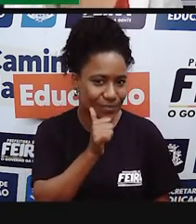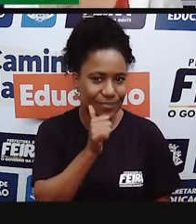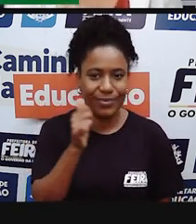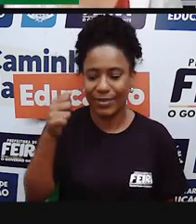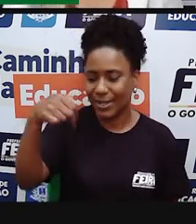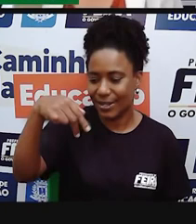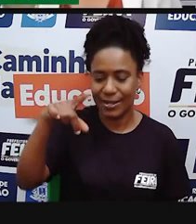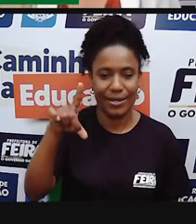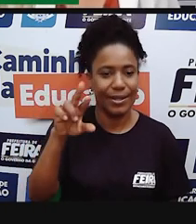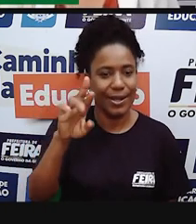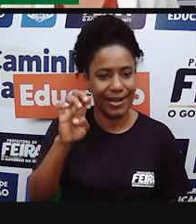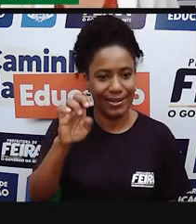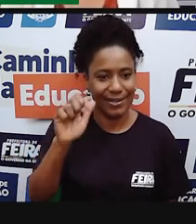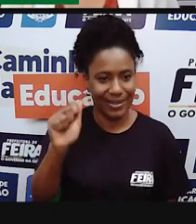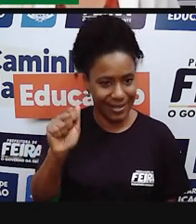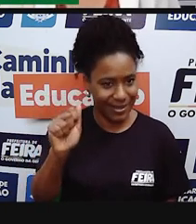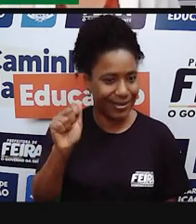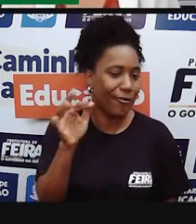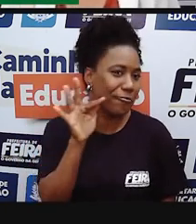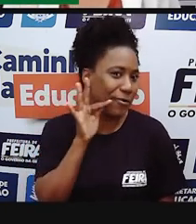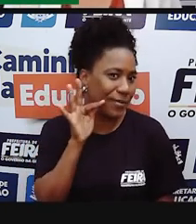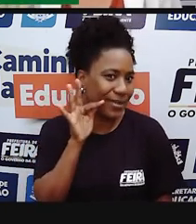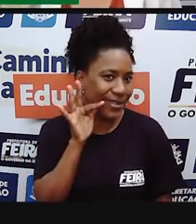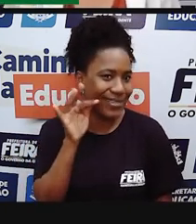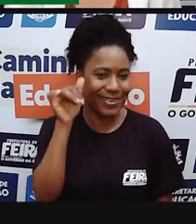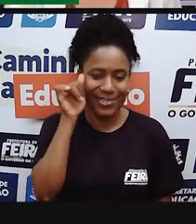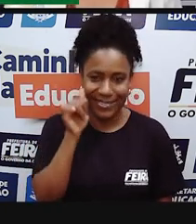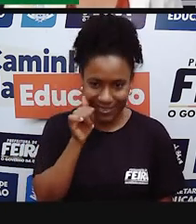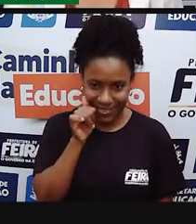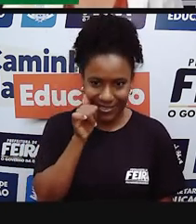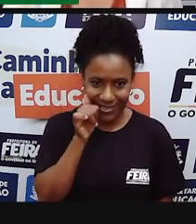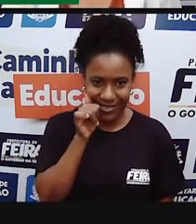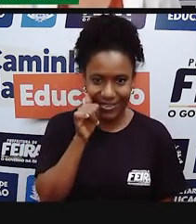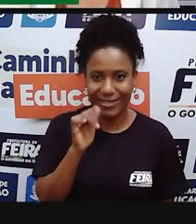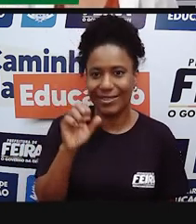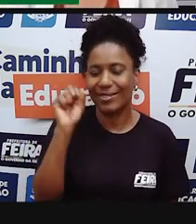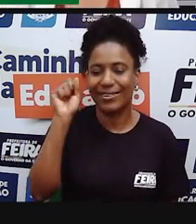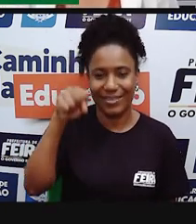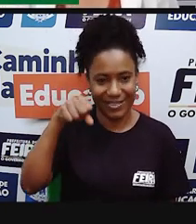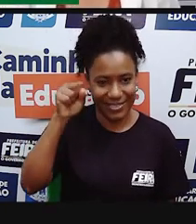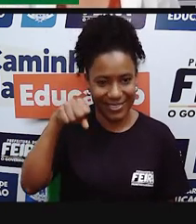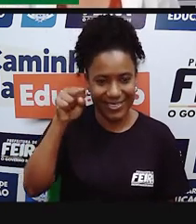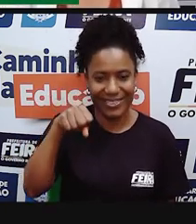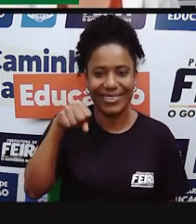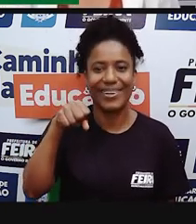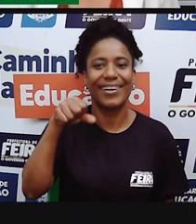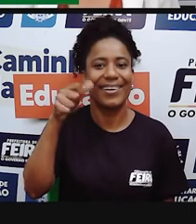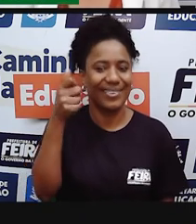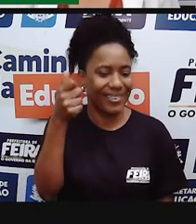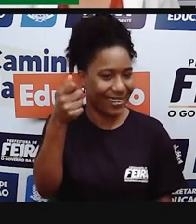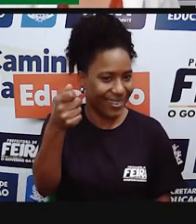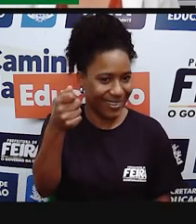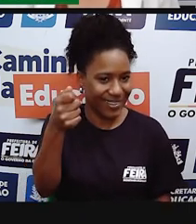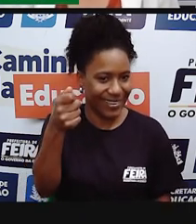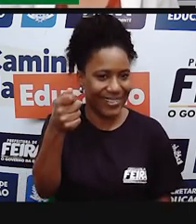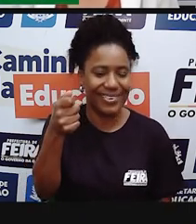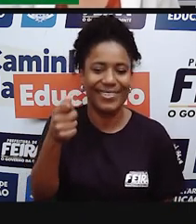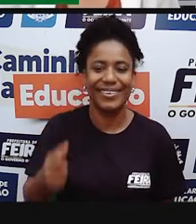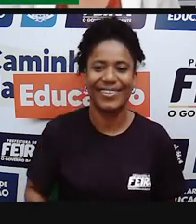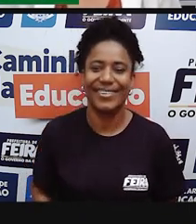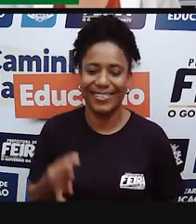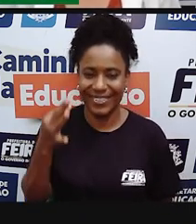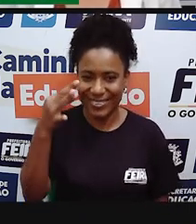Andreia Essa é menino então o pronome ser Ache que significa ela é nossa mente Ok